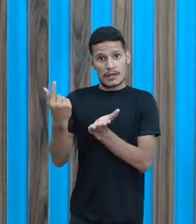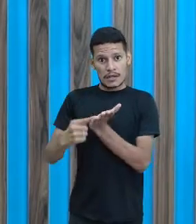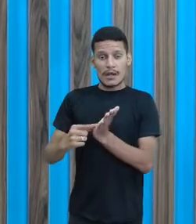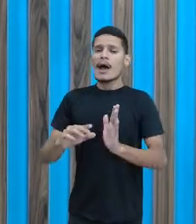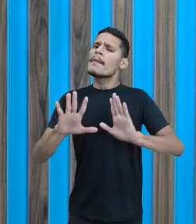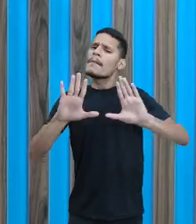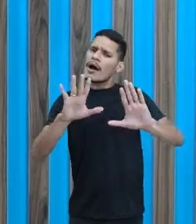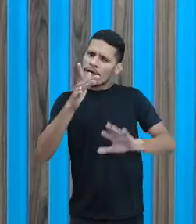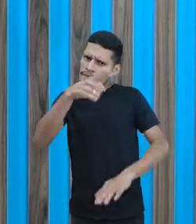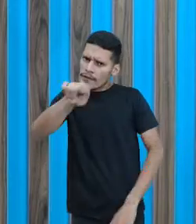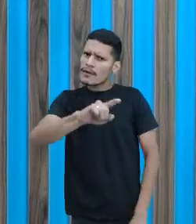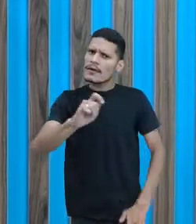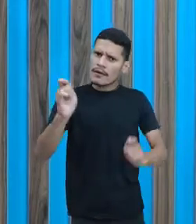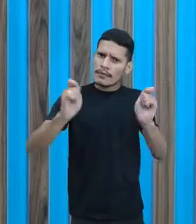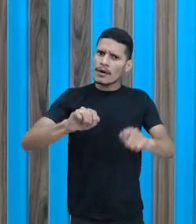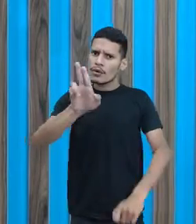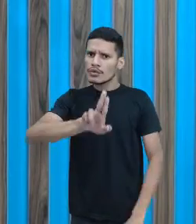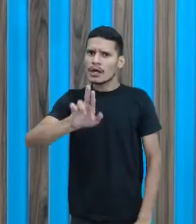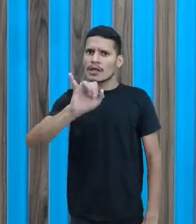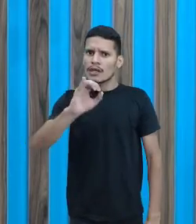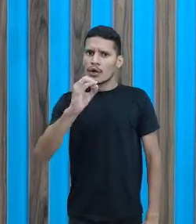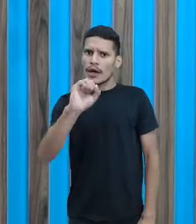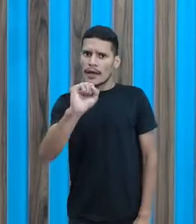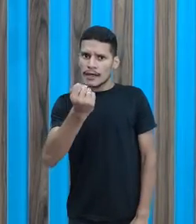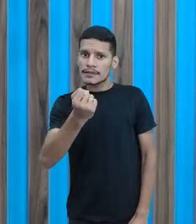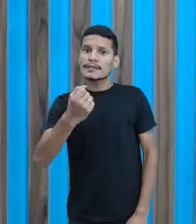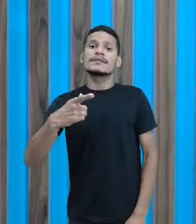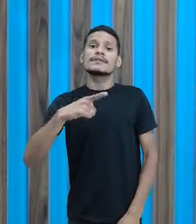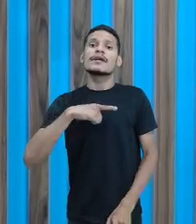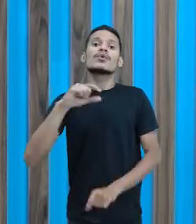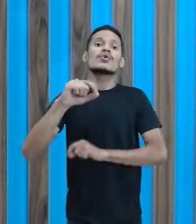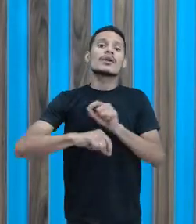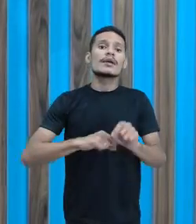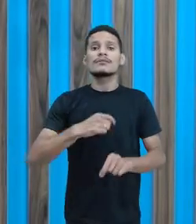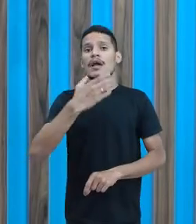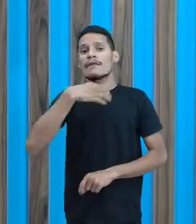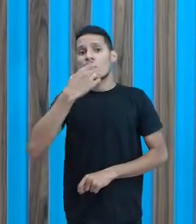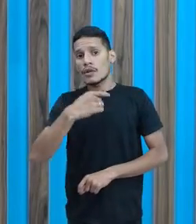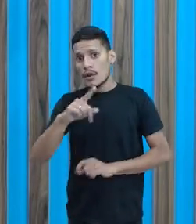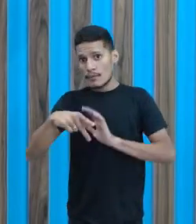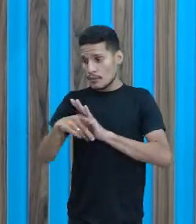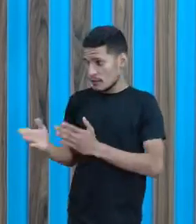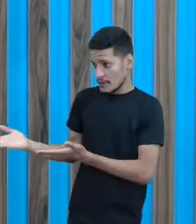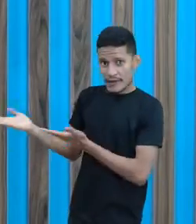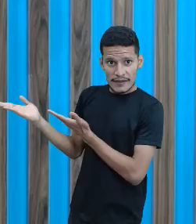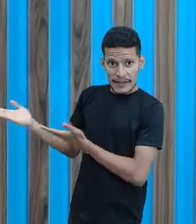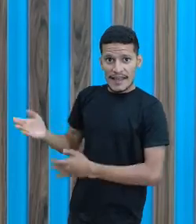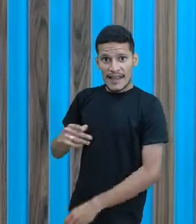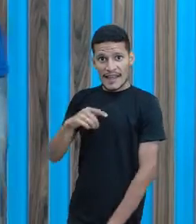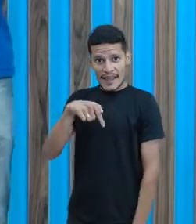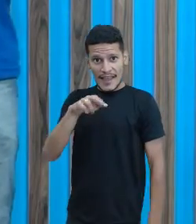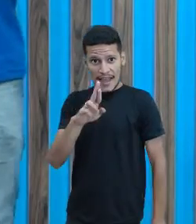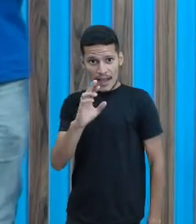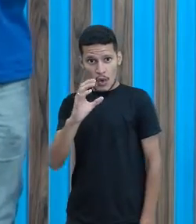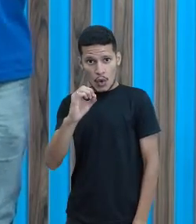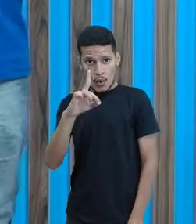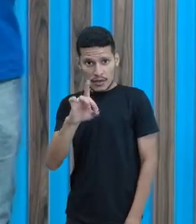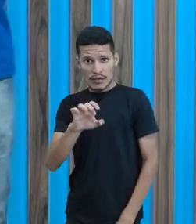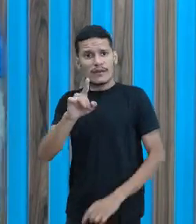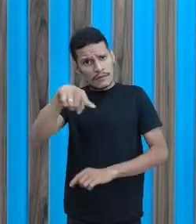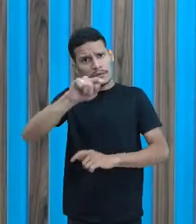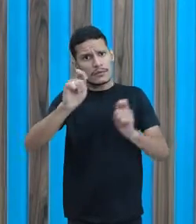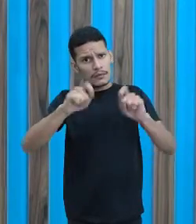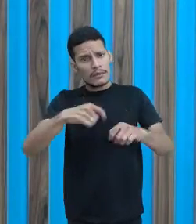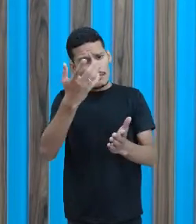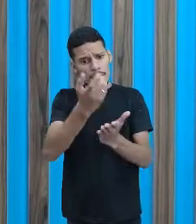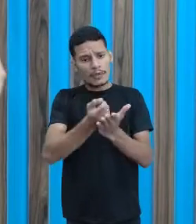usa o sistema iOS também vai mudar aí, ó, pronto, vai chegar agora aí o nosso QR Code também do iOS. Você também pode